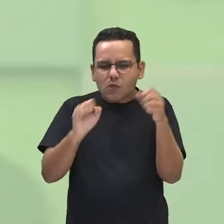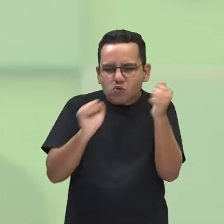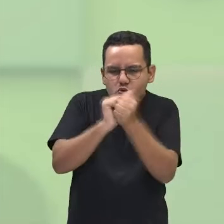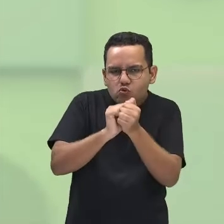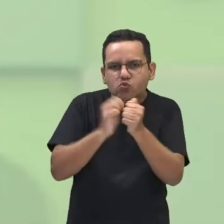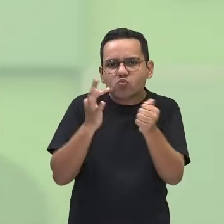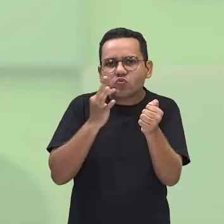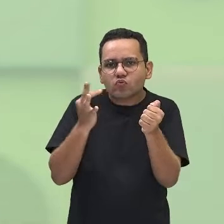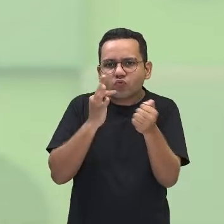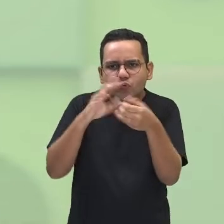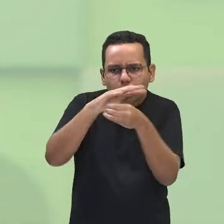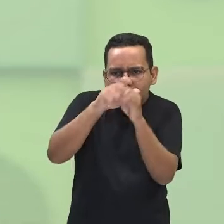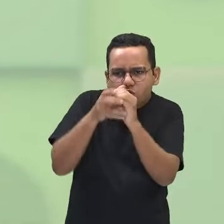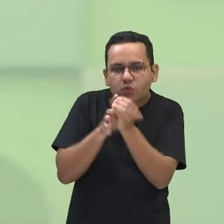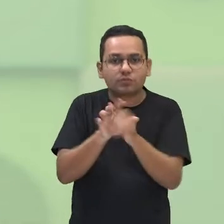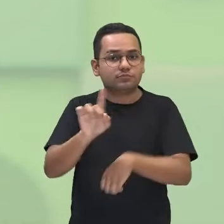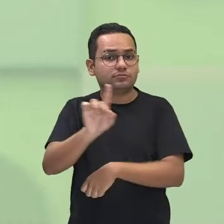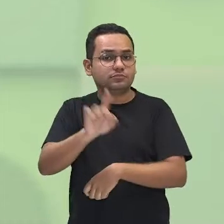de